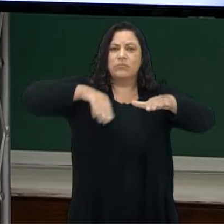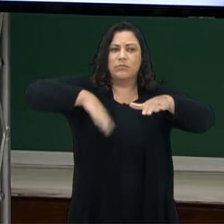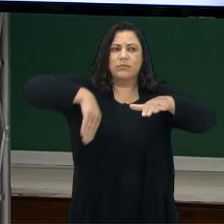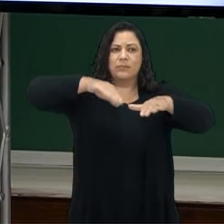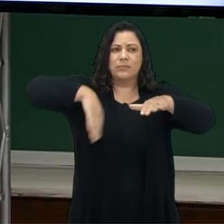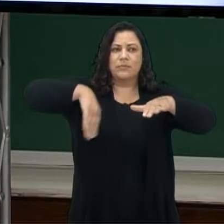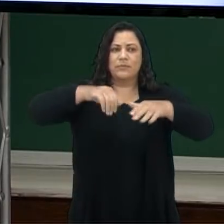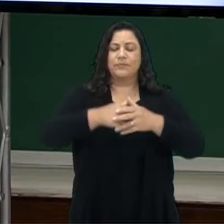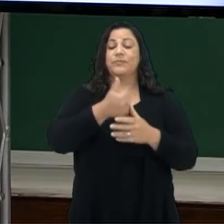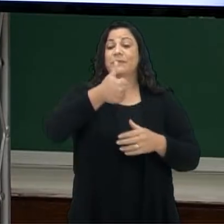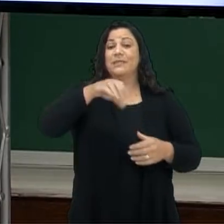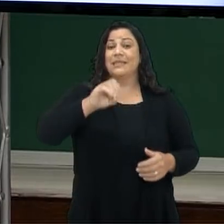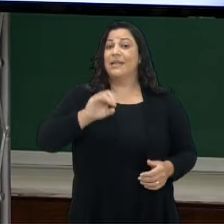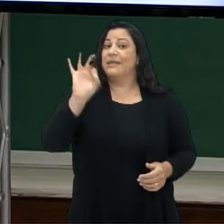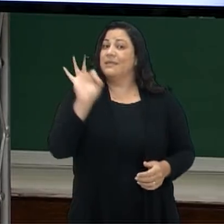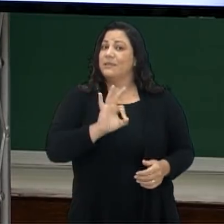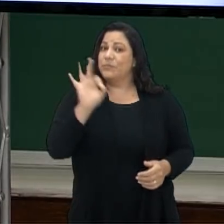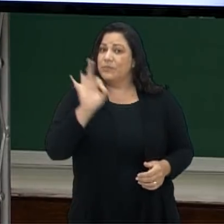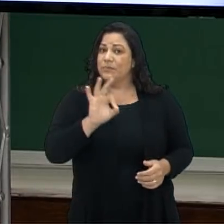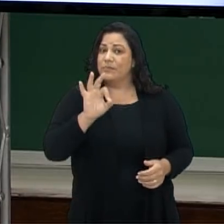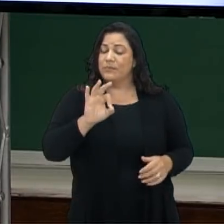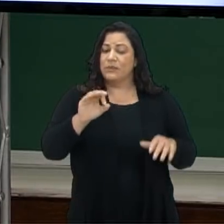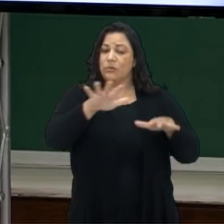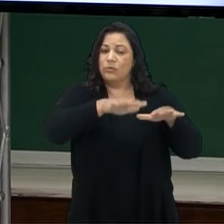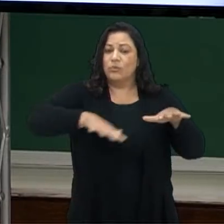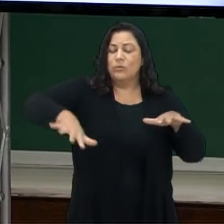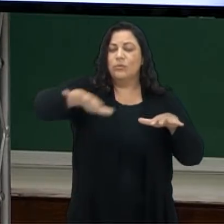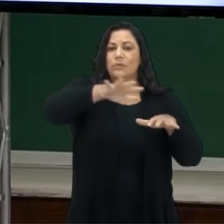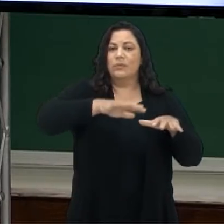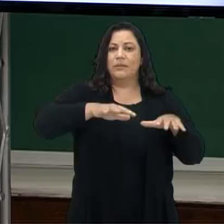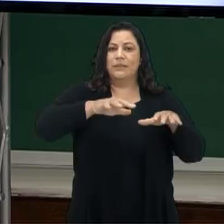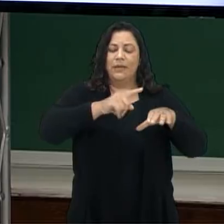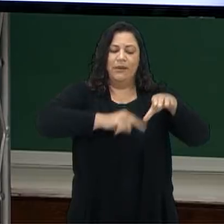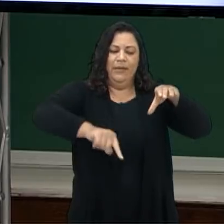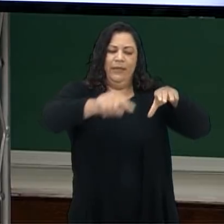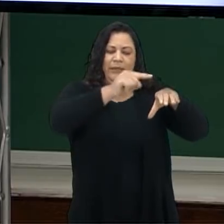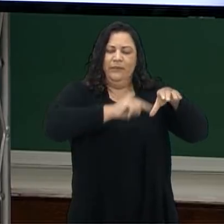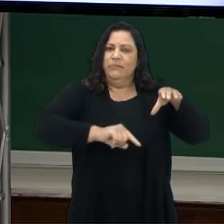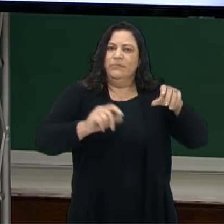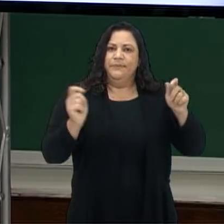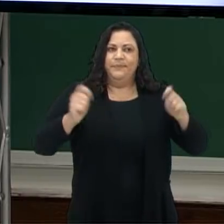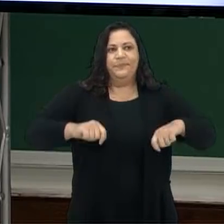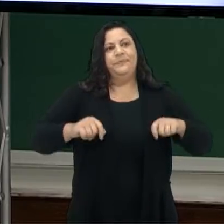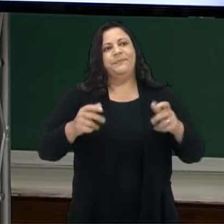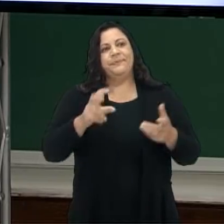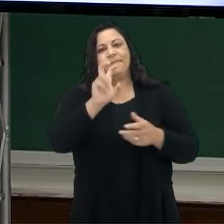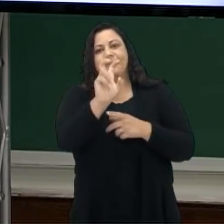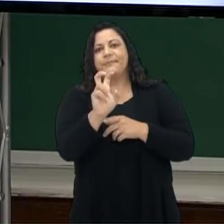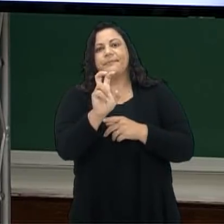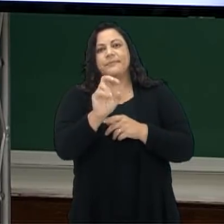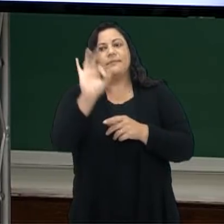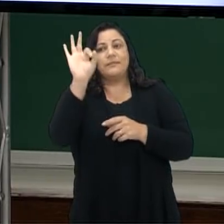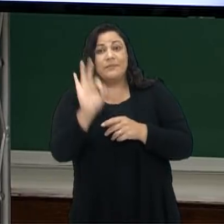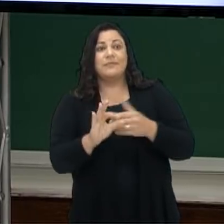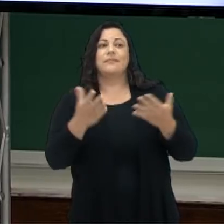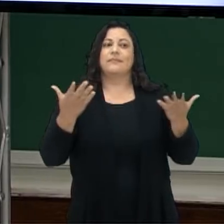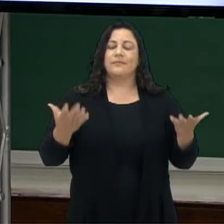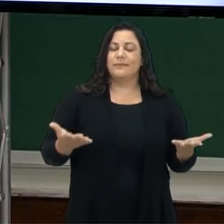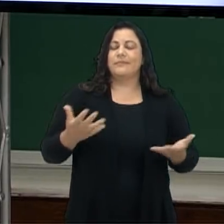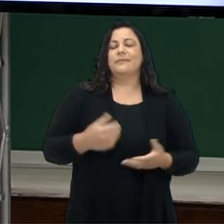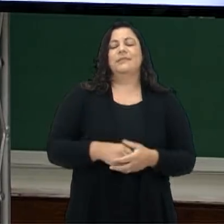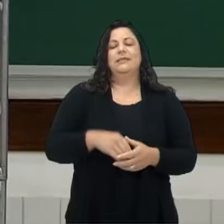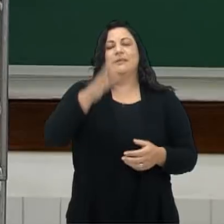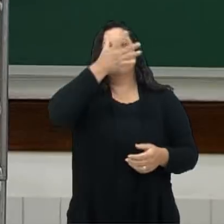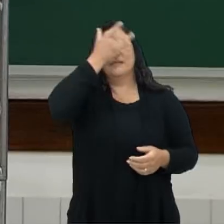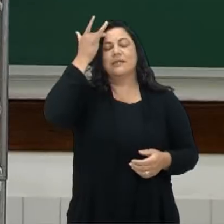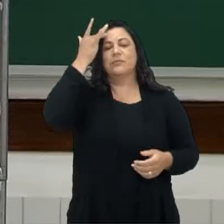a 10% da área total do círculo. Bem como os demais, por exemplo, esse é 5% da área total do círculo, que é 5%